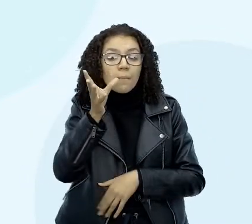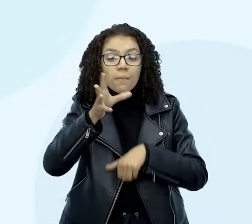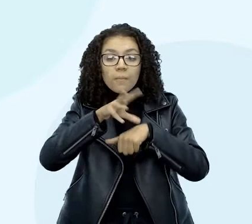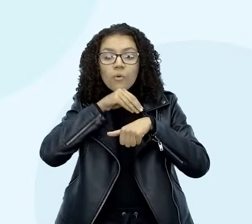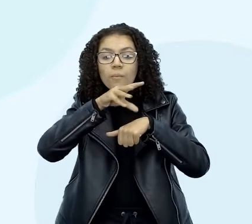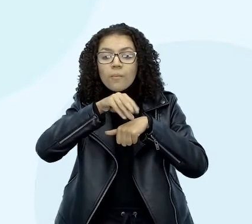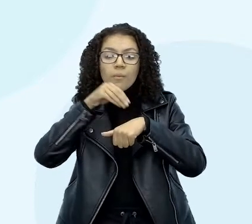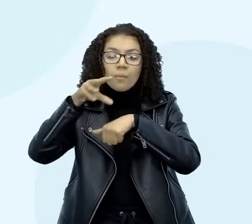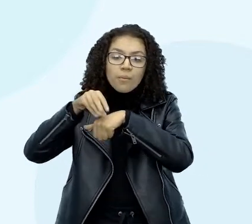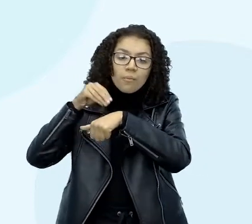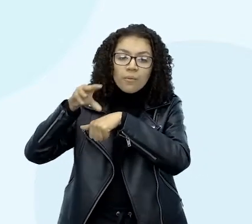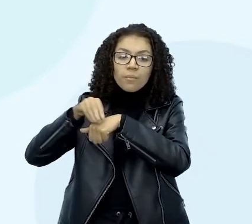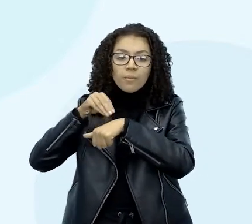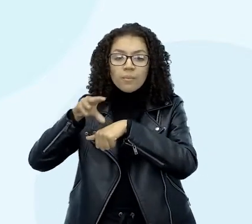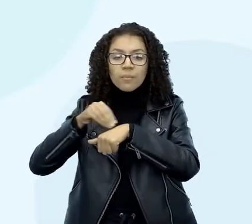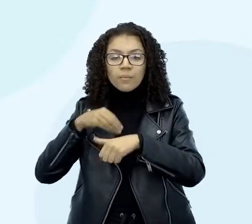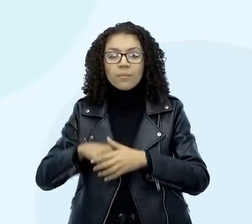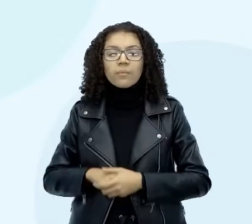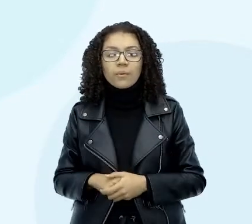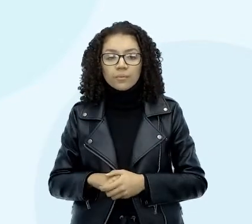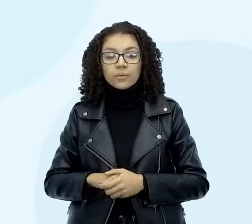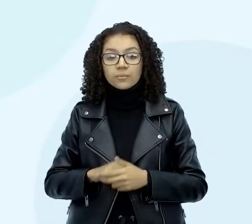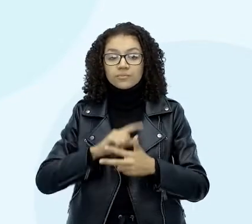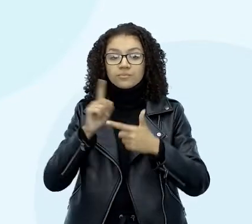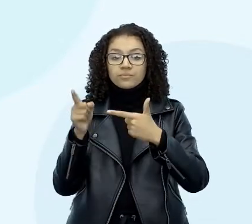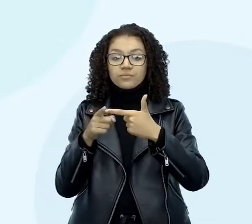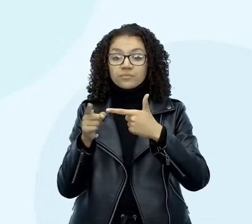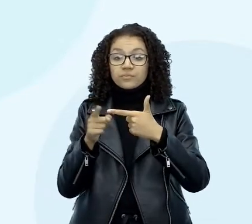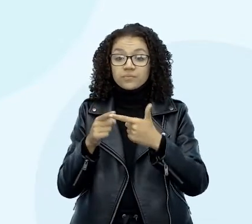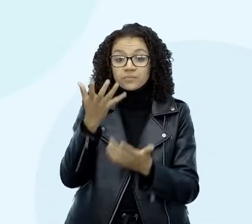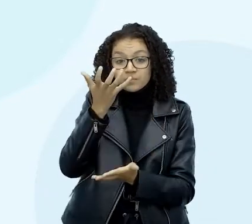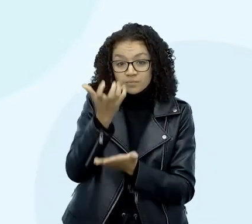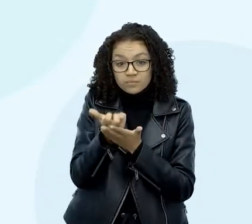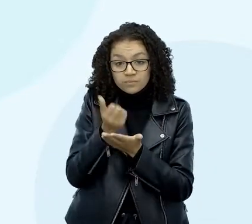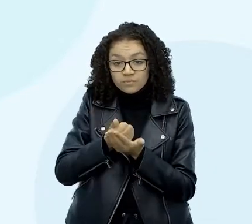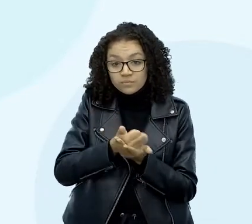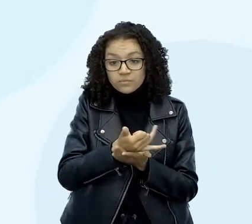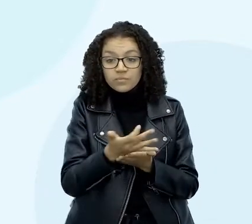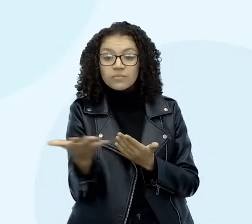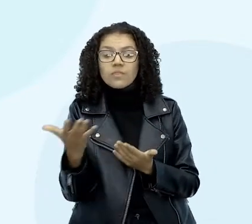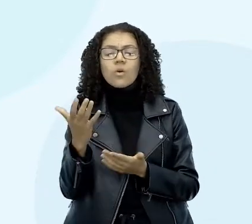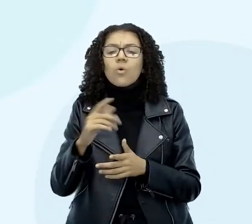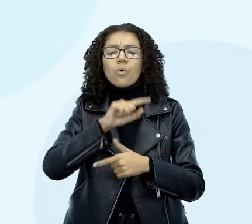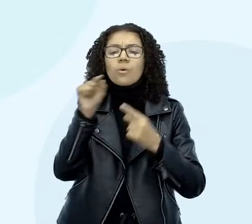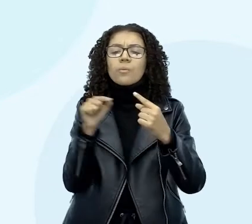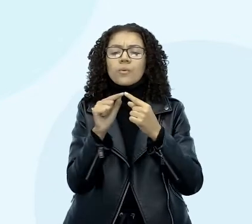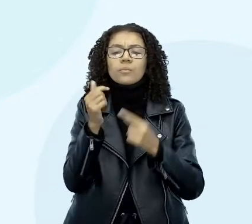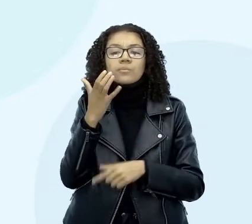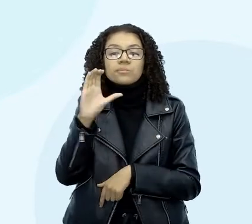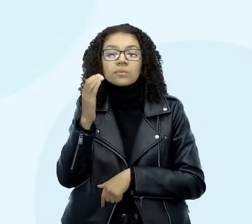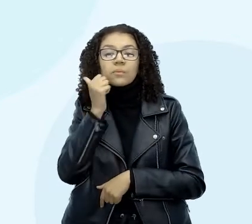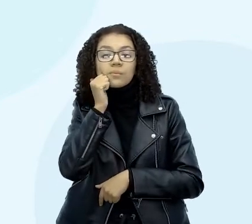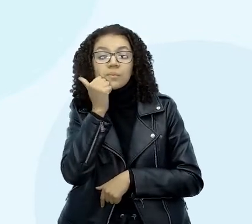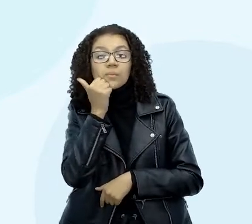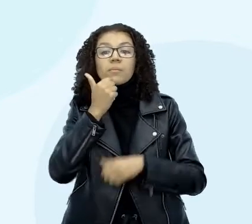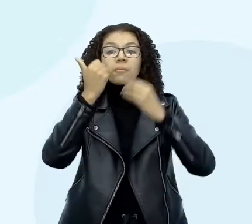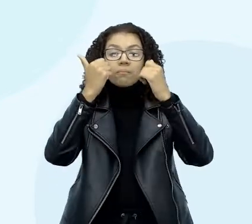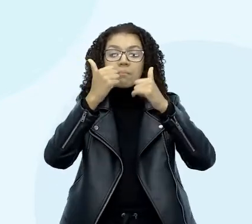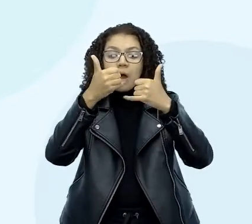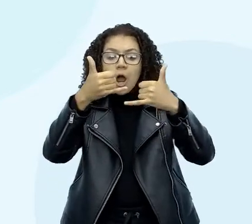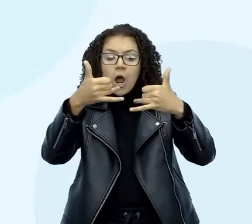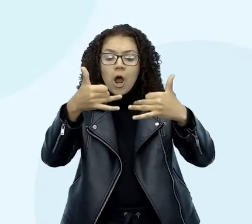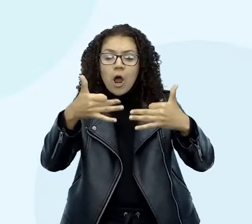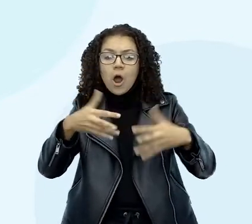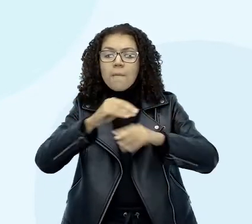O podcast nasceu da vontade de divulgar a ciência massivamente. O objetivo é levar ciência a todas as pessoas, cientistas ou não, de